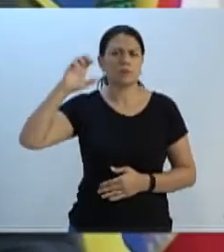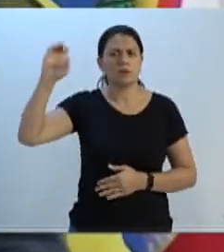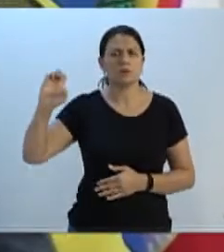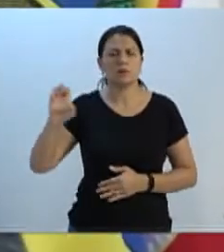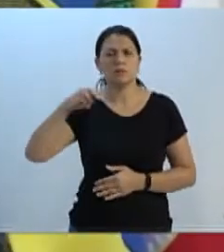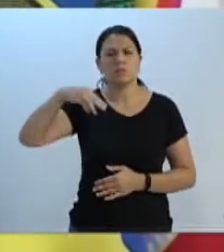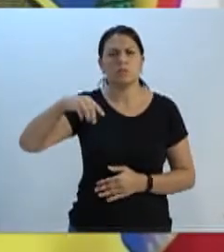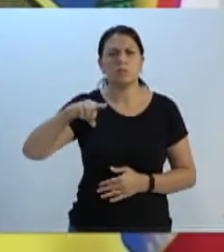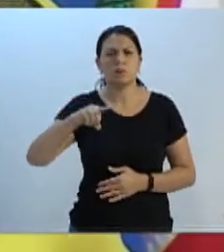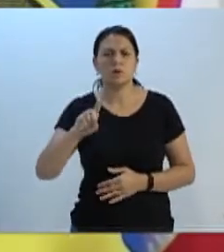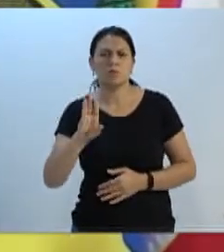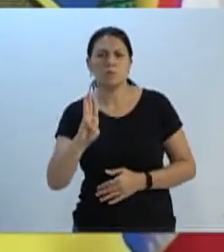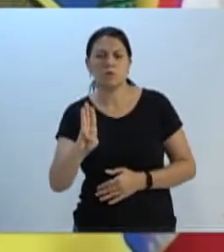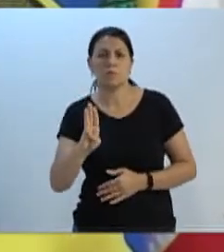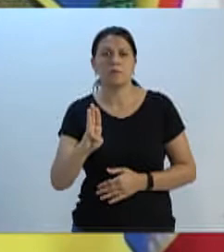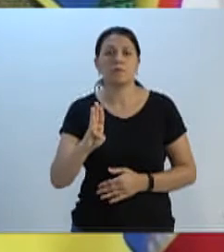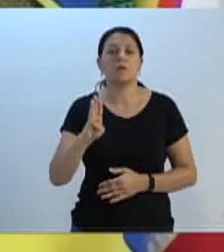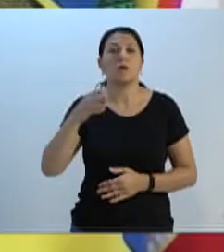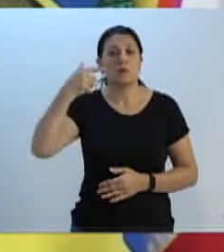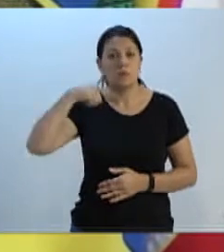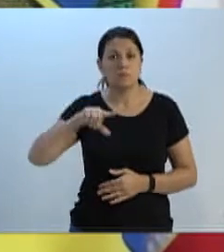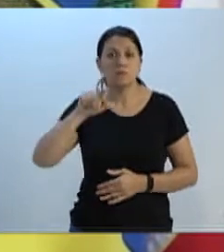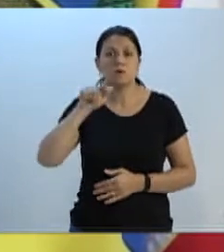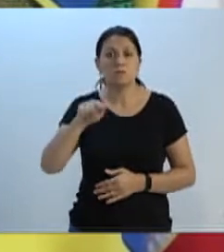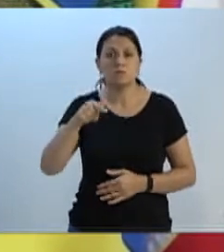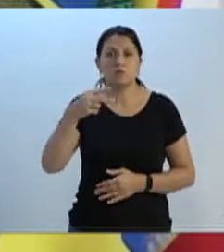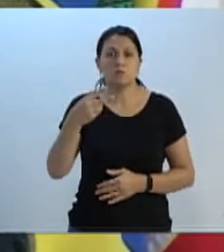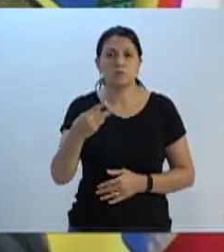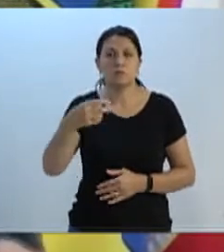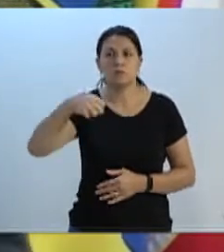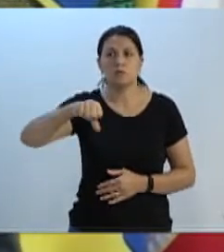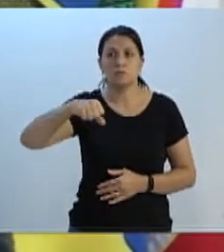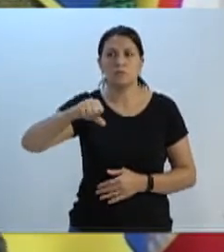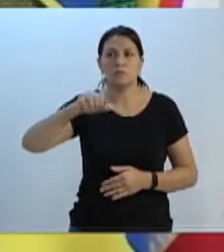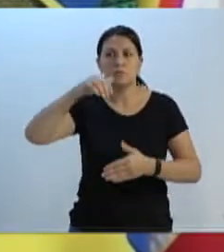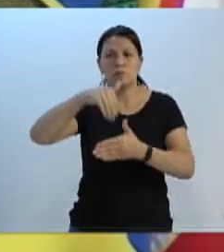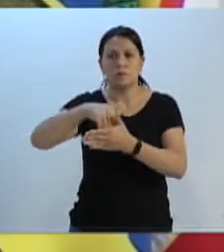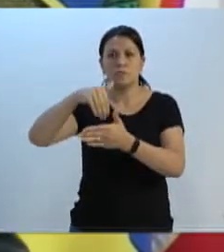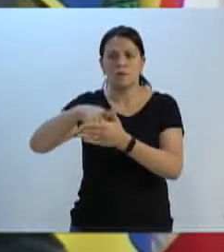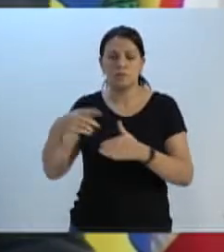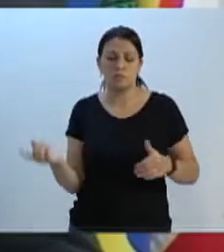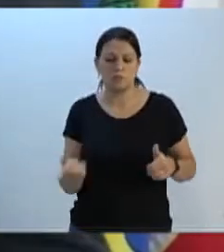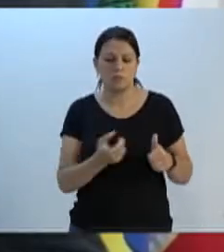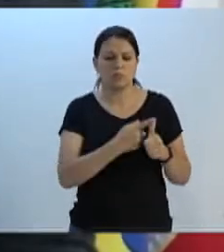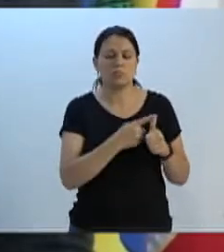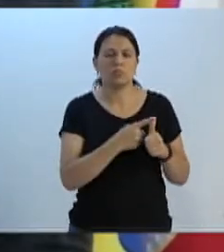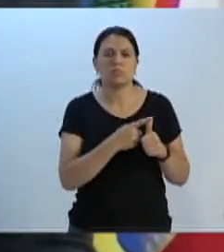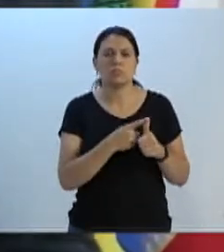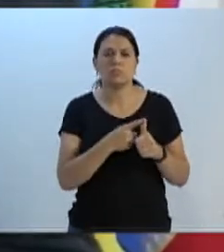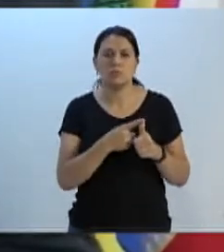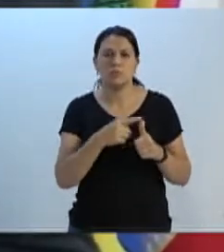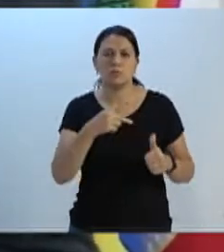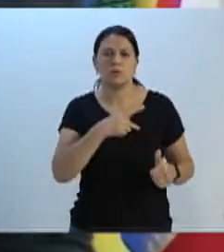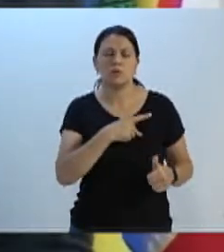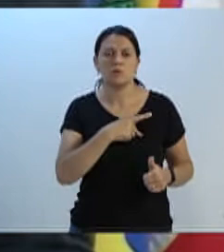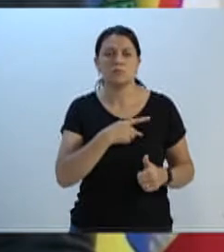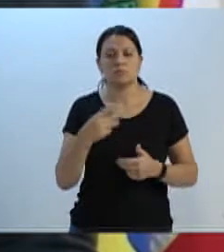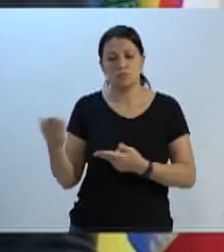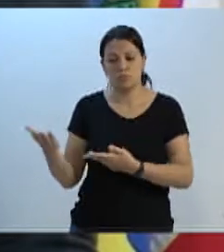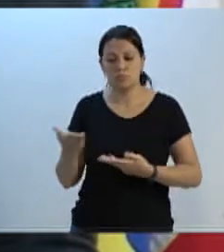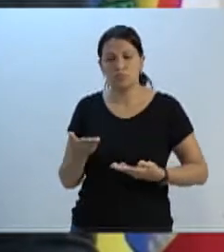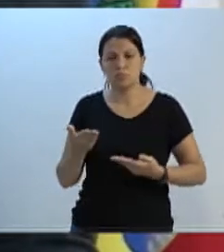Com 7.299 votos, ficou na primeira suplência do partido. Foi convocado e tomou posse em